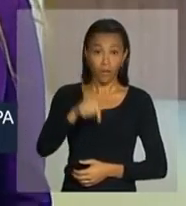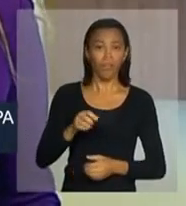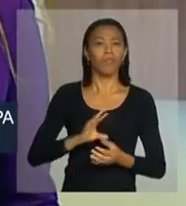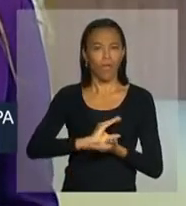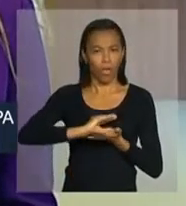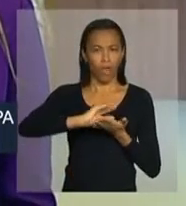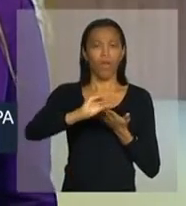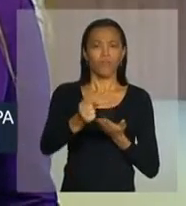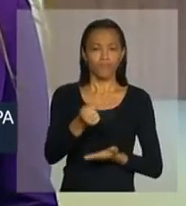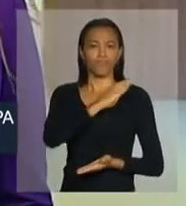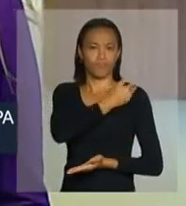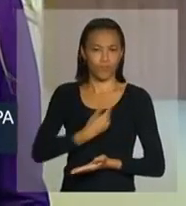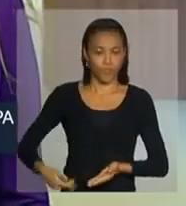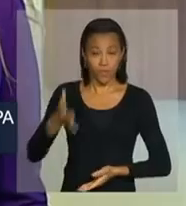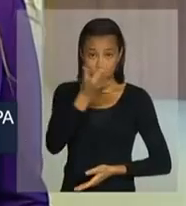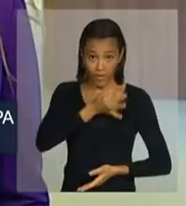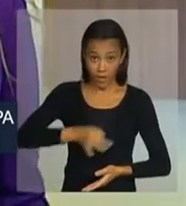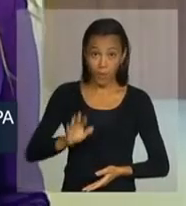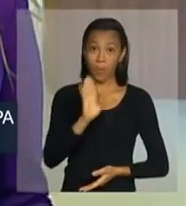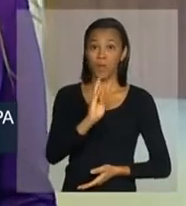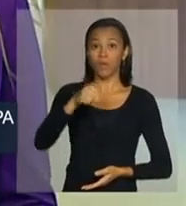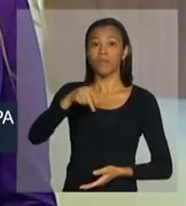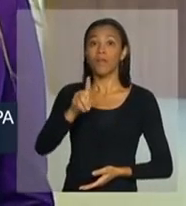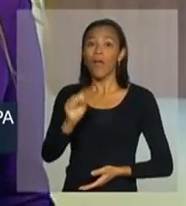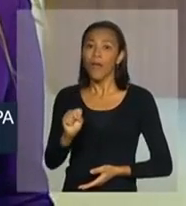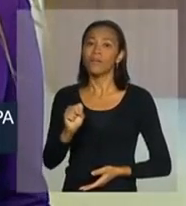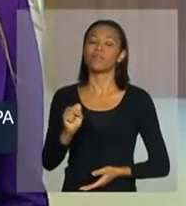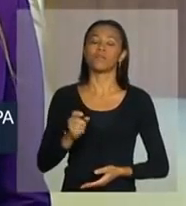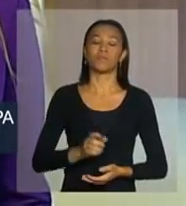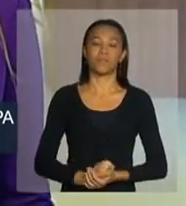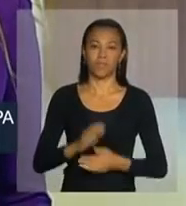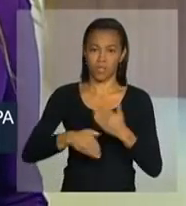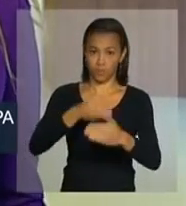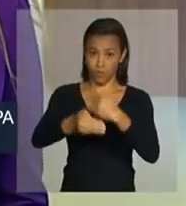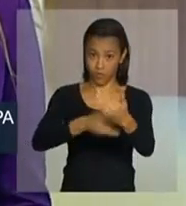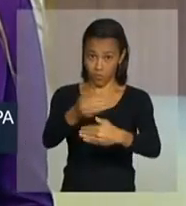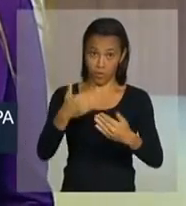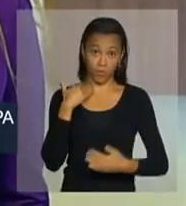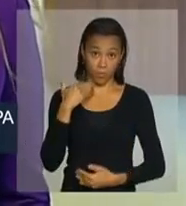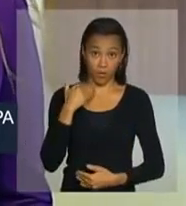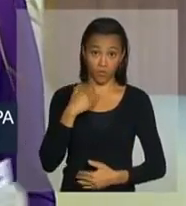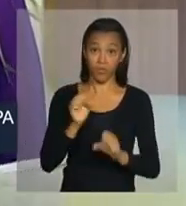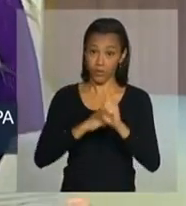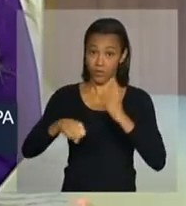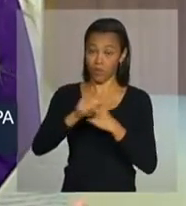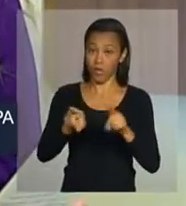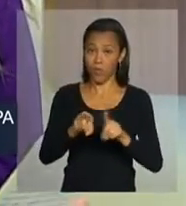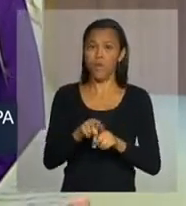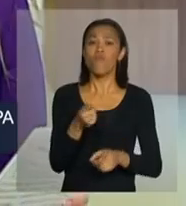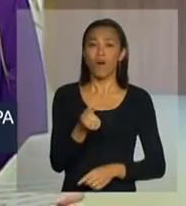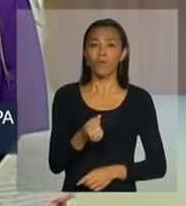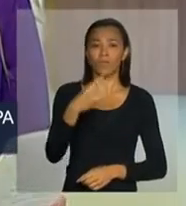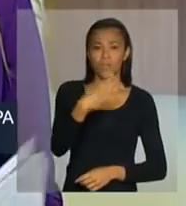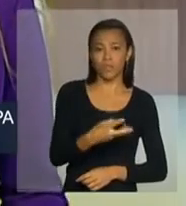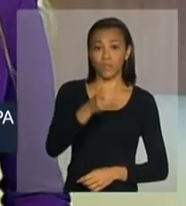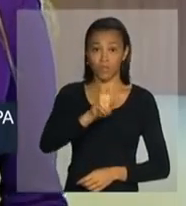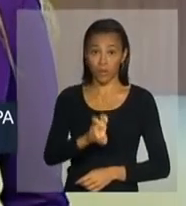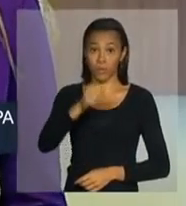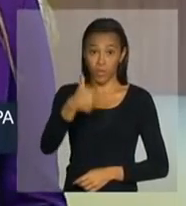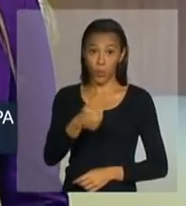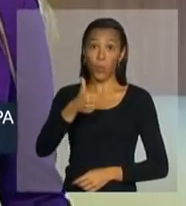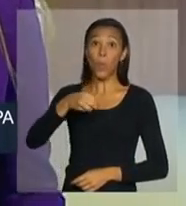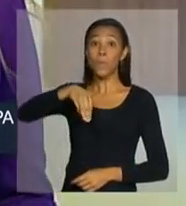financiamento do governo federal por meio do BNDS, Banco Nacional de Desenvolvimento Econômico e Social, no valor de R1